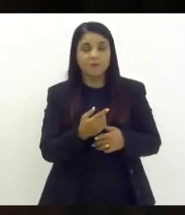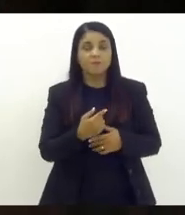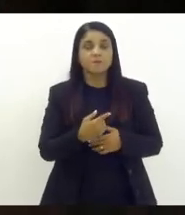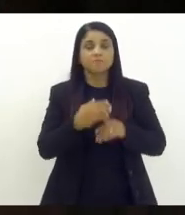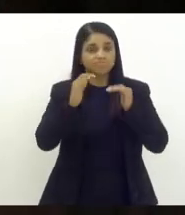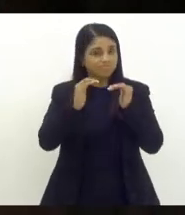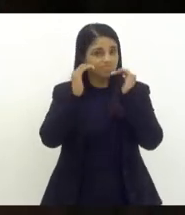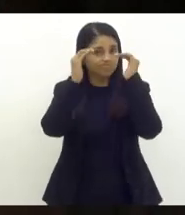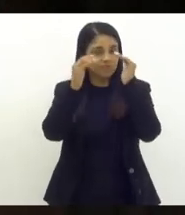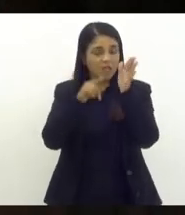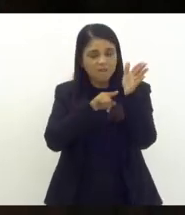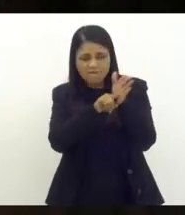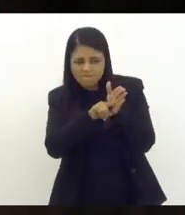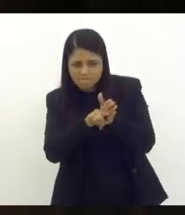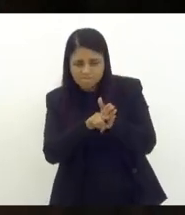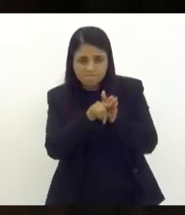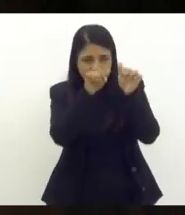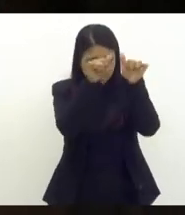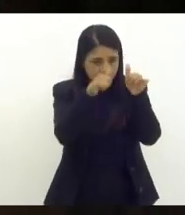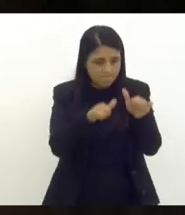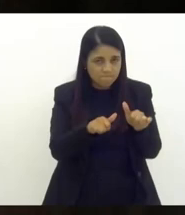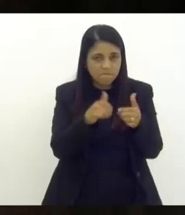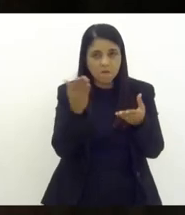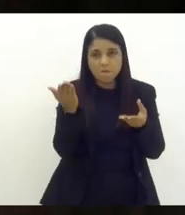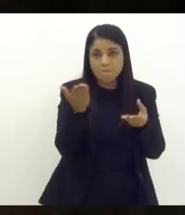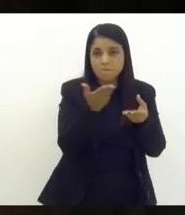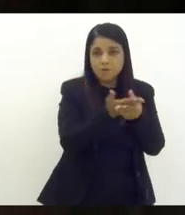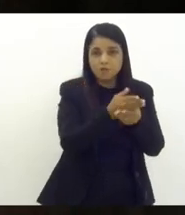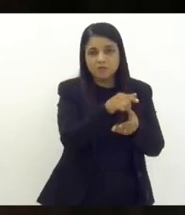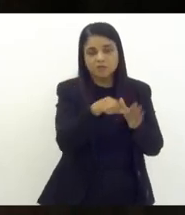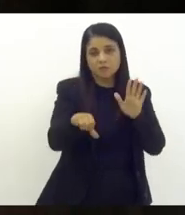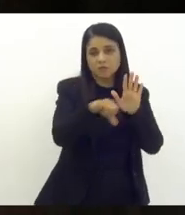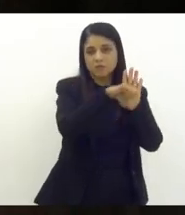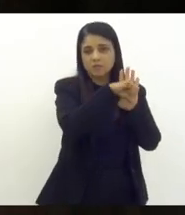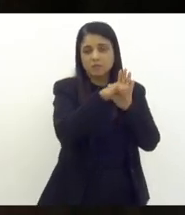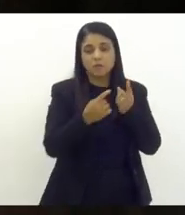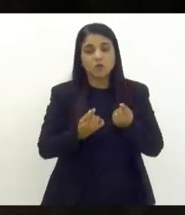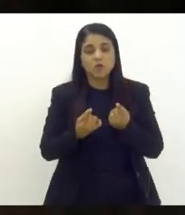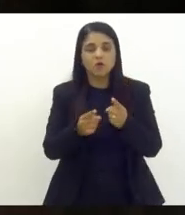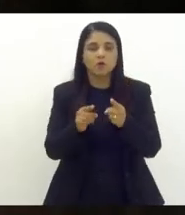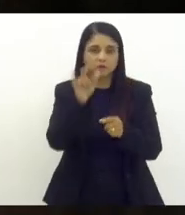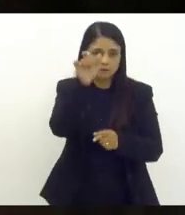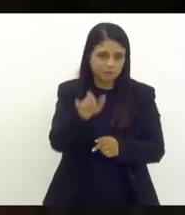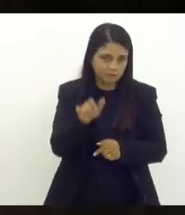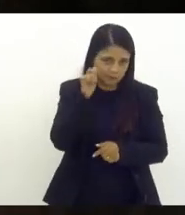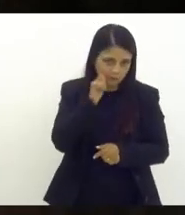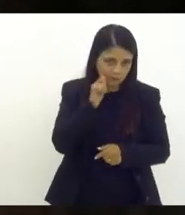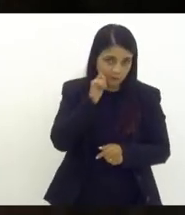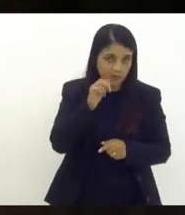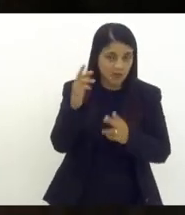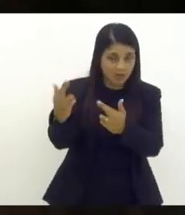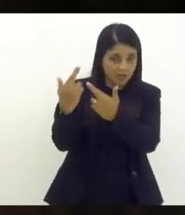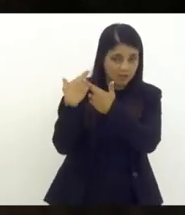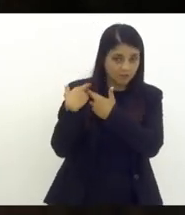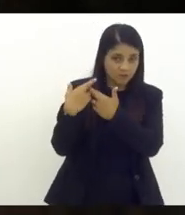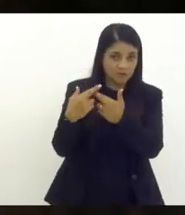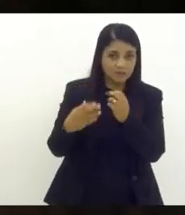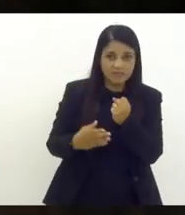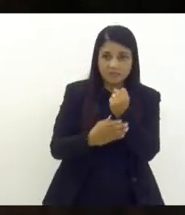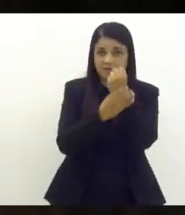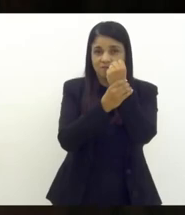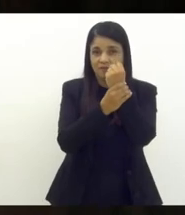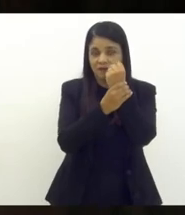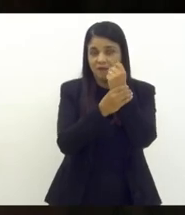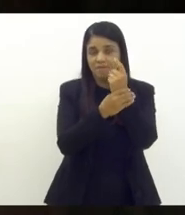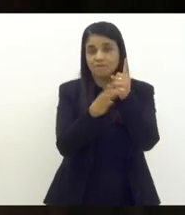das investigações e processos relacionados ao Crime contra a mulher ela tem a responsabilidade de assegurar que a